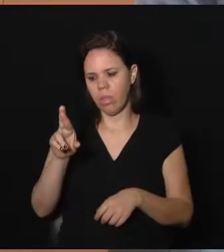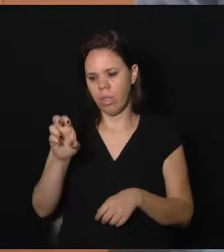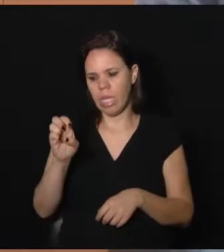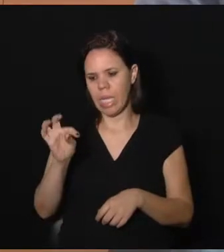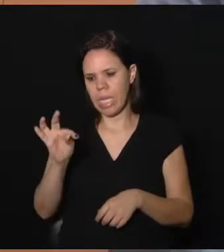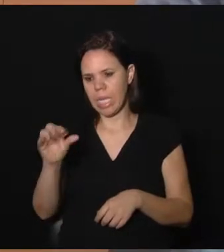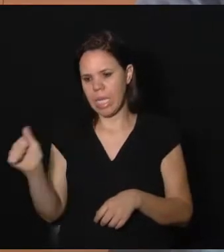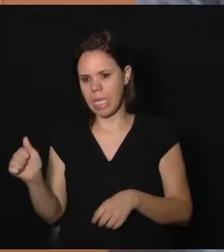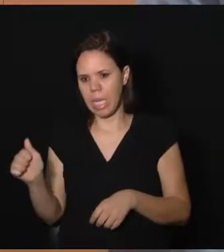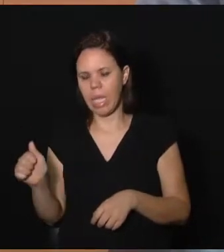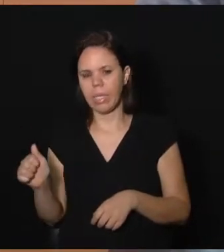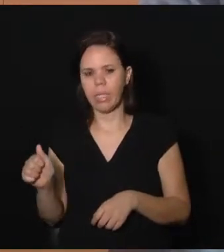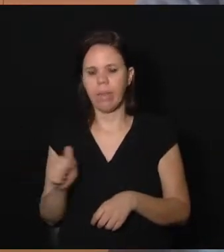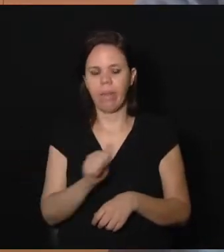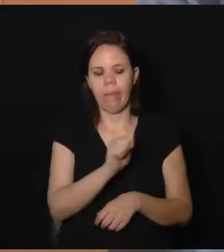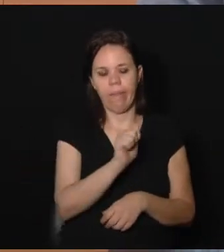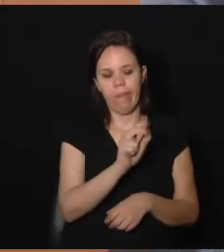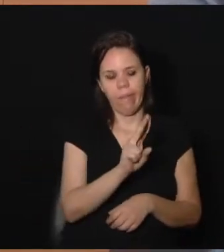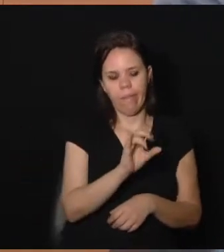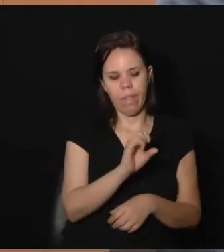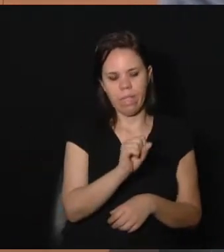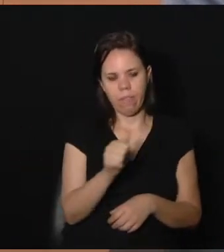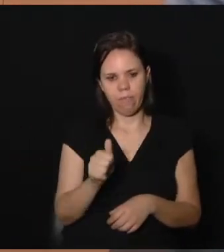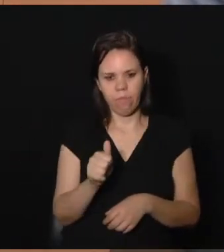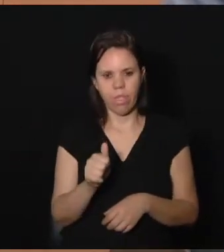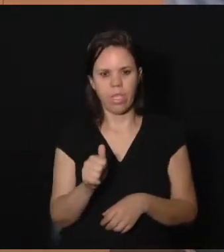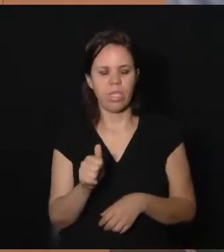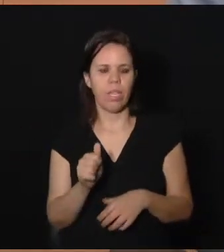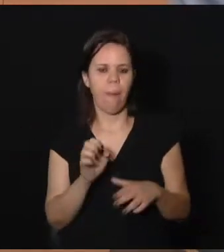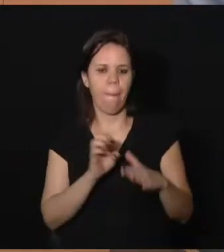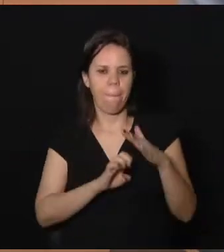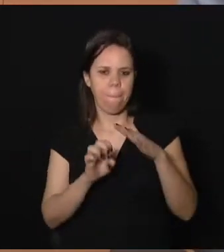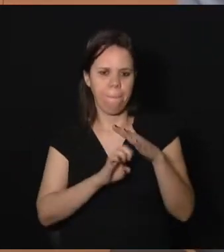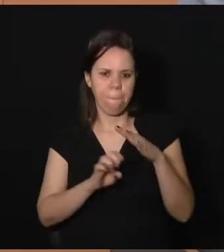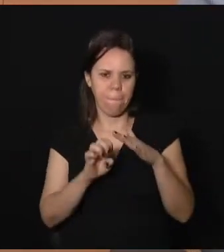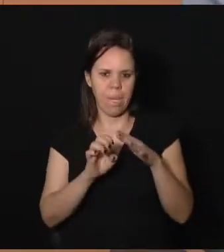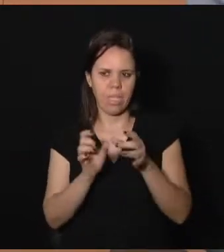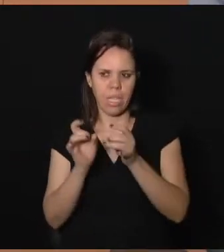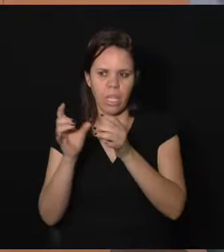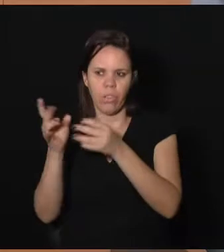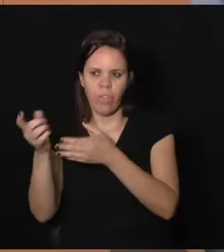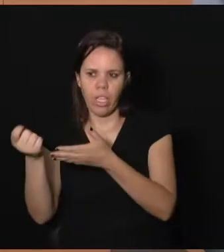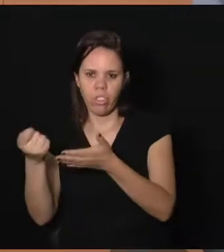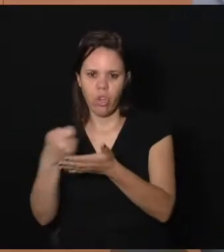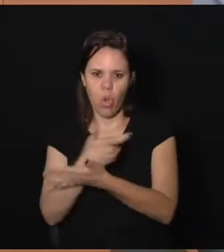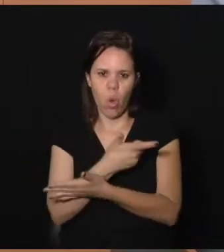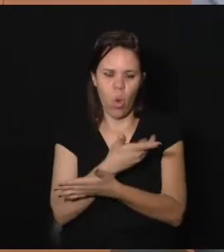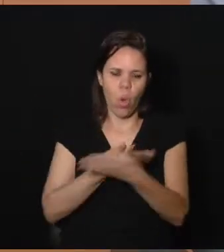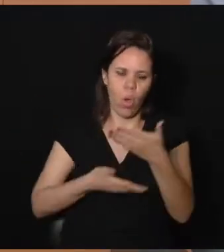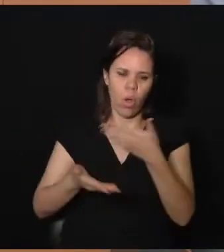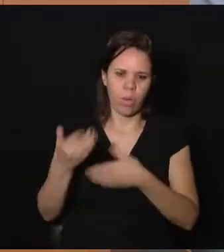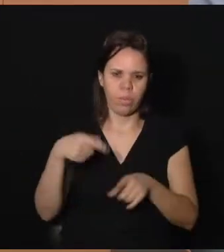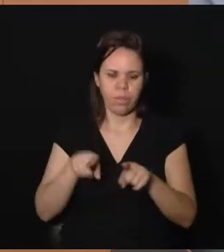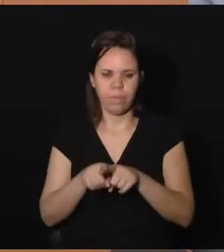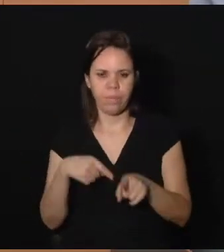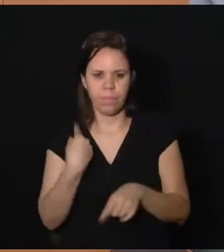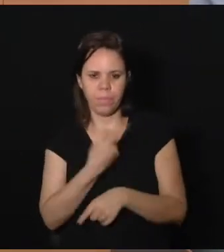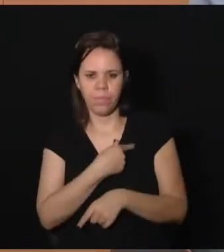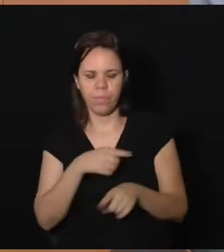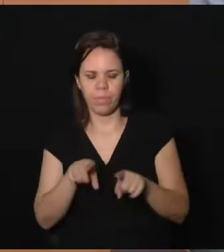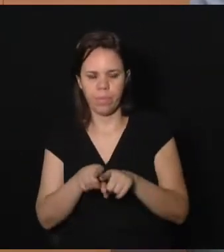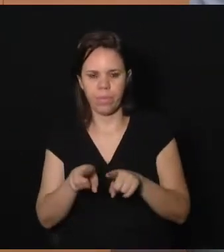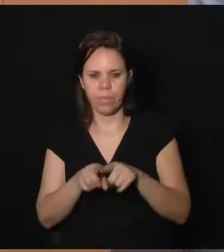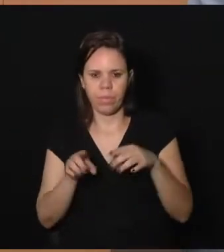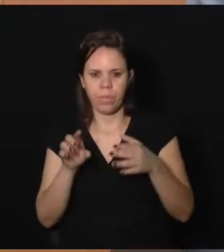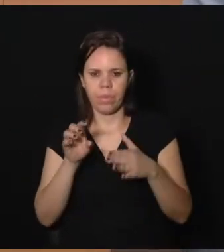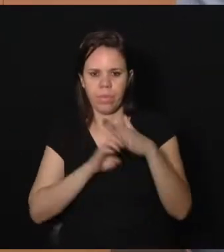Mapa, importadores e exportadores, que hoje está sendo representado por nós, do Sindasp, pelo CIESP,